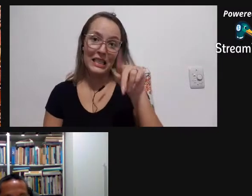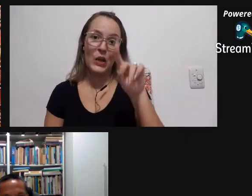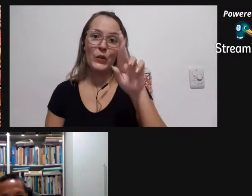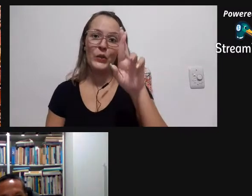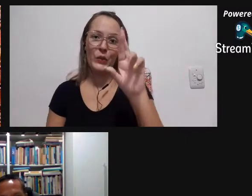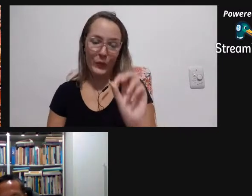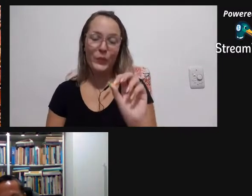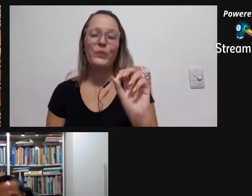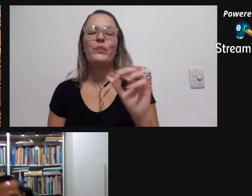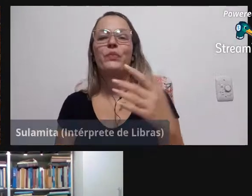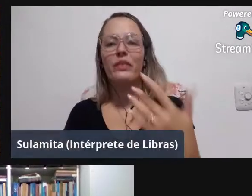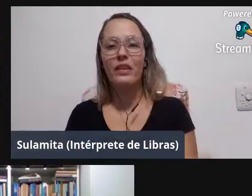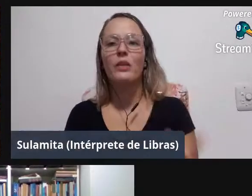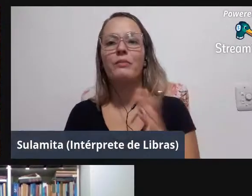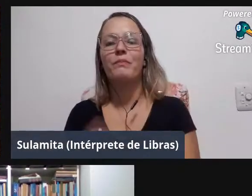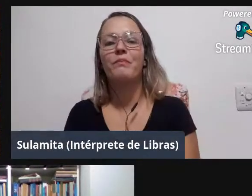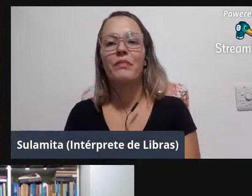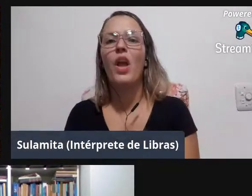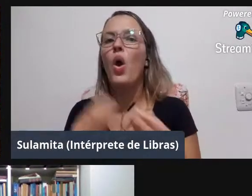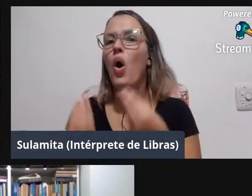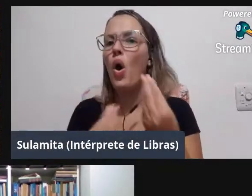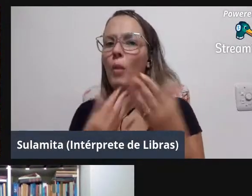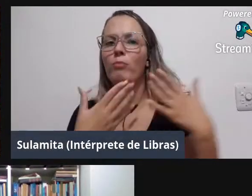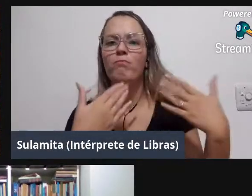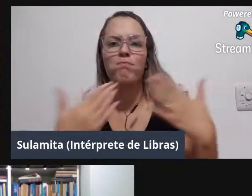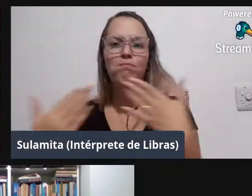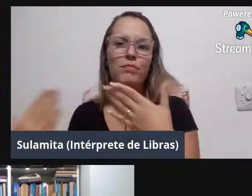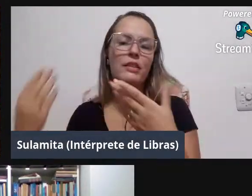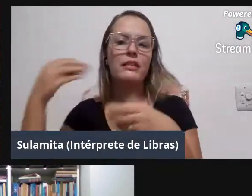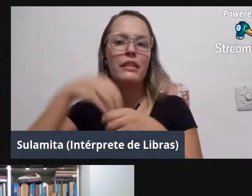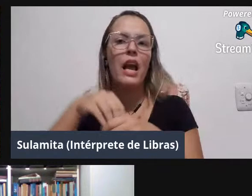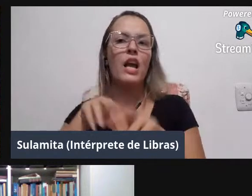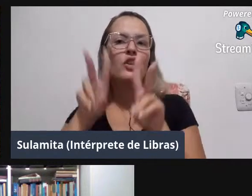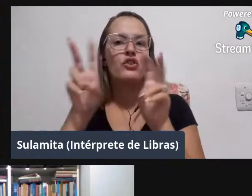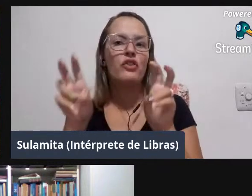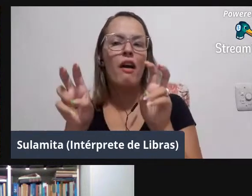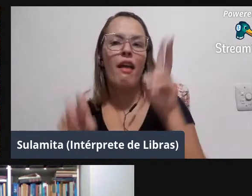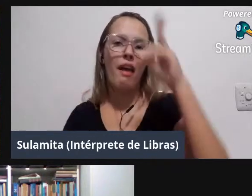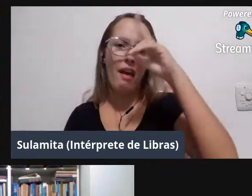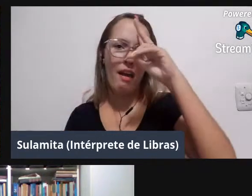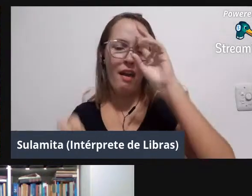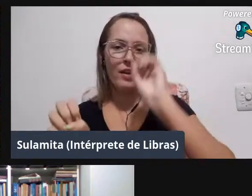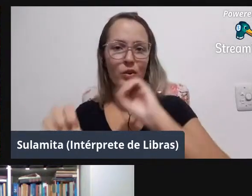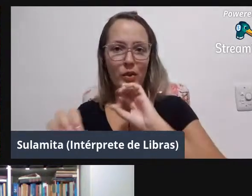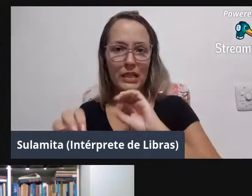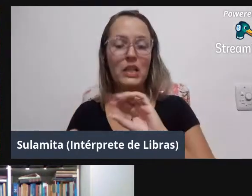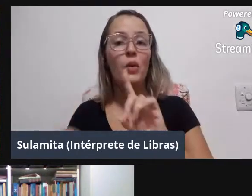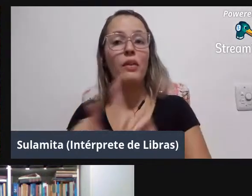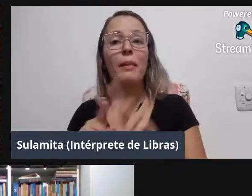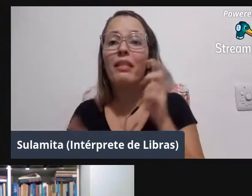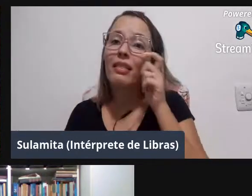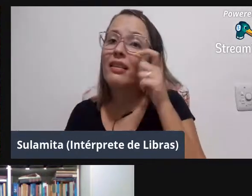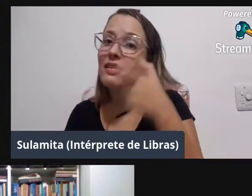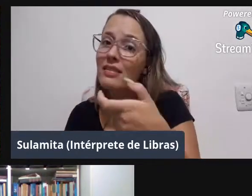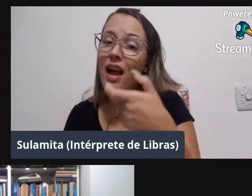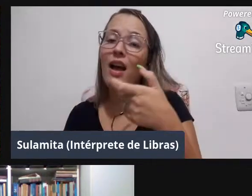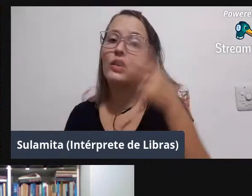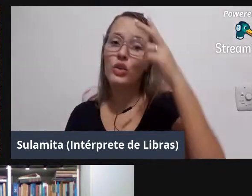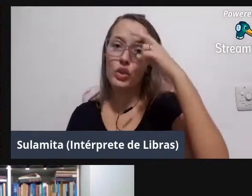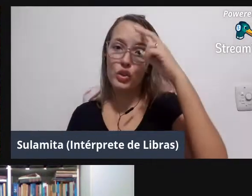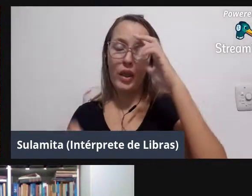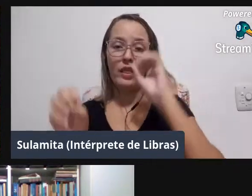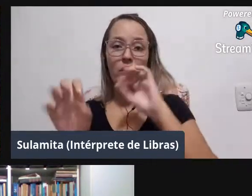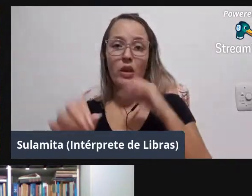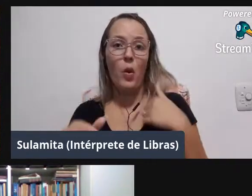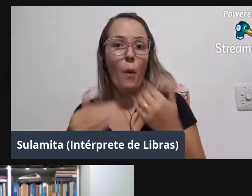Sobre como dialogar, né, não só com quem é da história da educação ou está diretamente interessado em história da educação. Eu, quando começo a dar